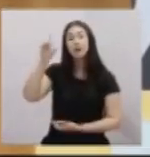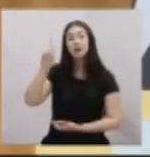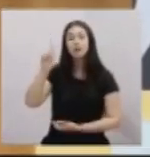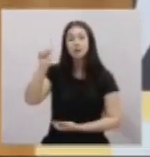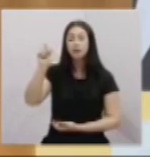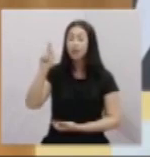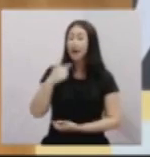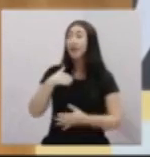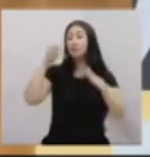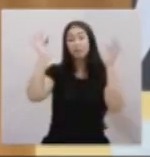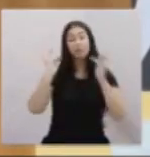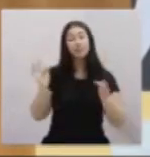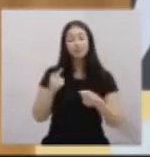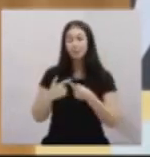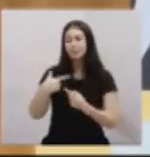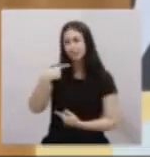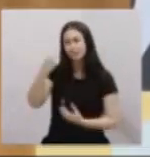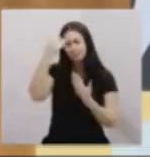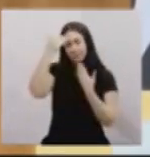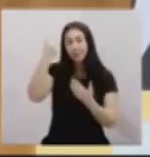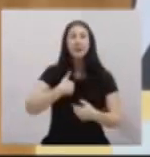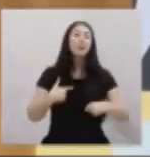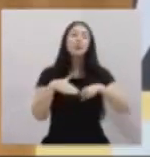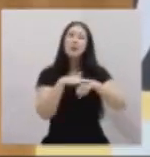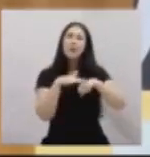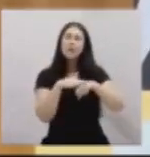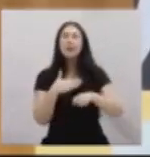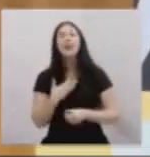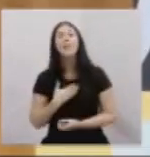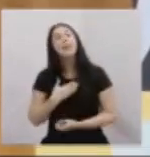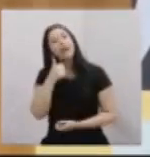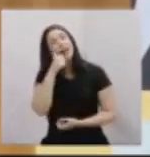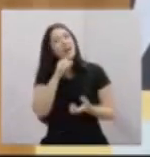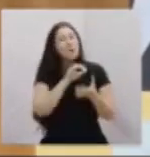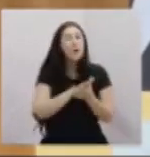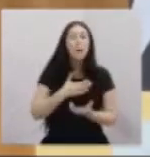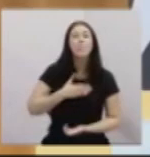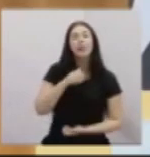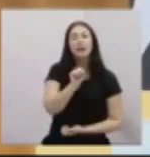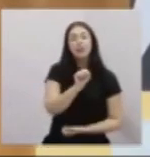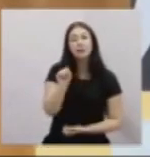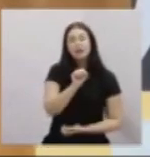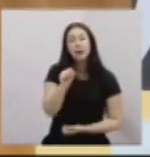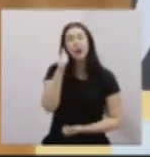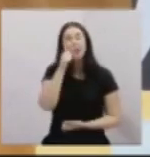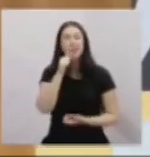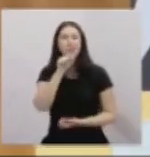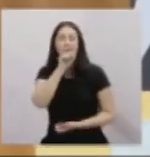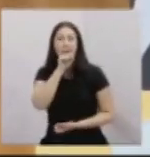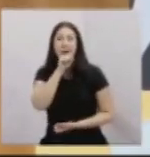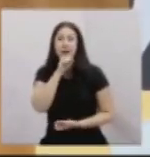muito feliz, muito grato mesmo, até conversei com a minha esposa, com a minha sogra e minha mãe em casa, né? Foi assim um grande